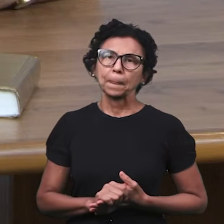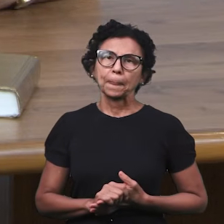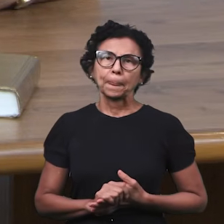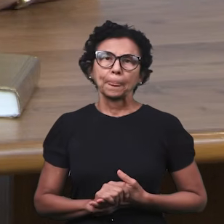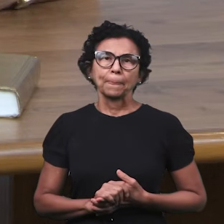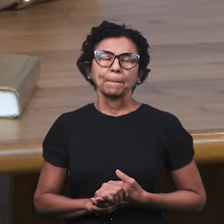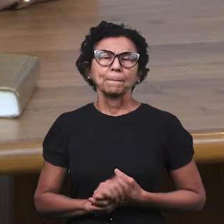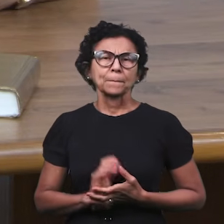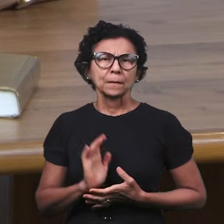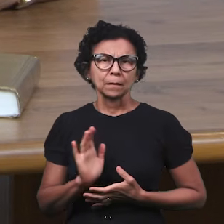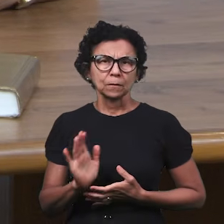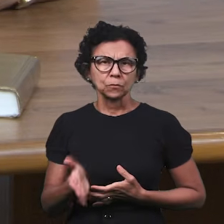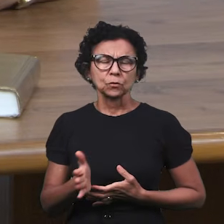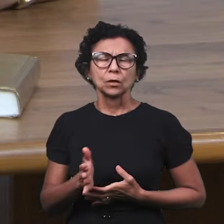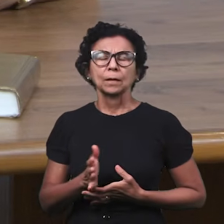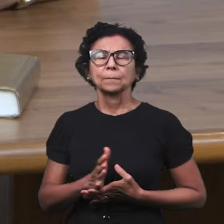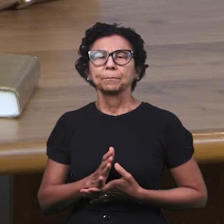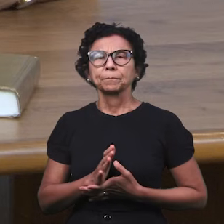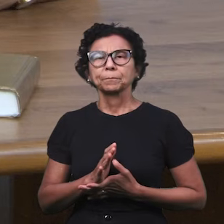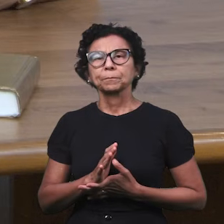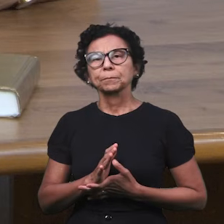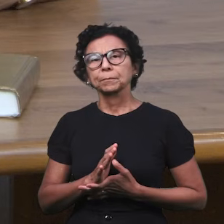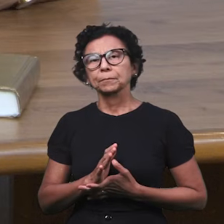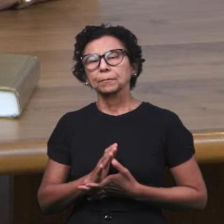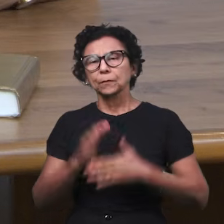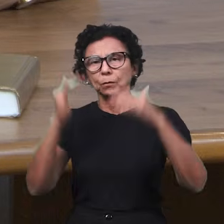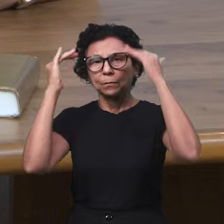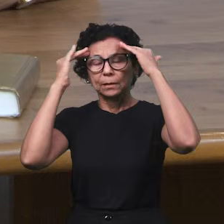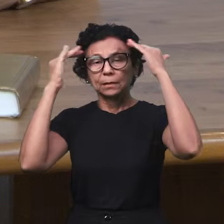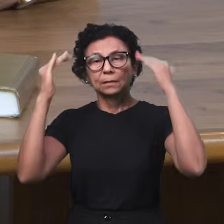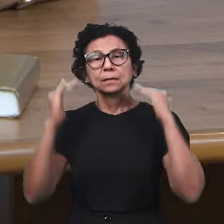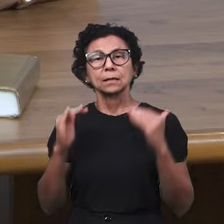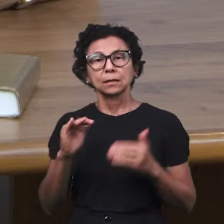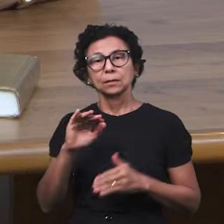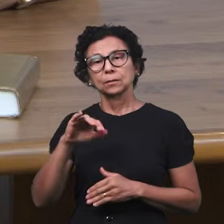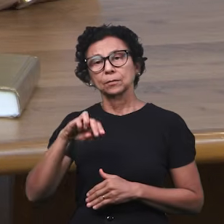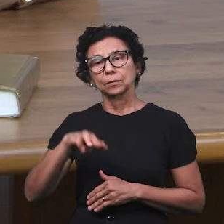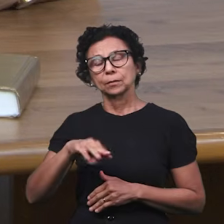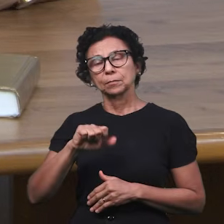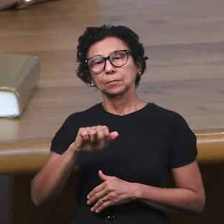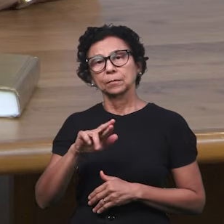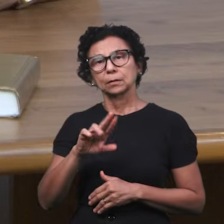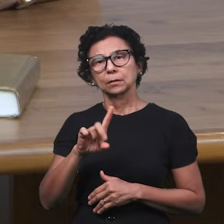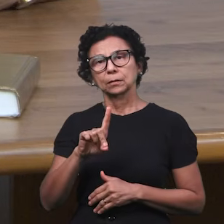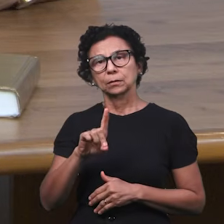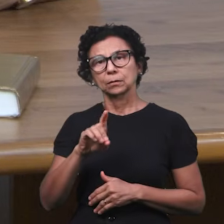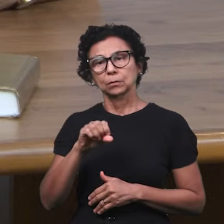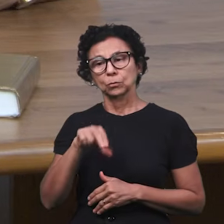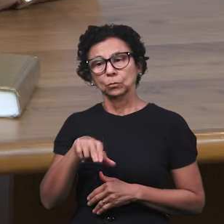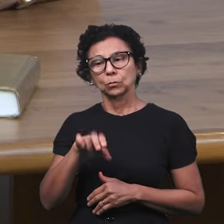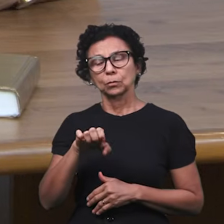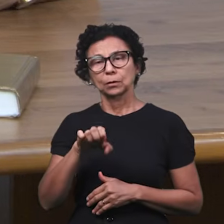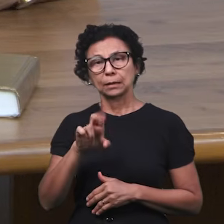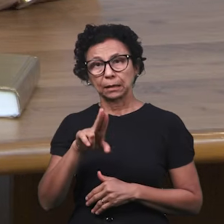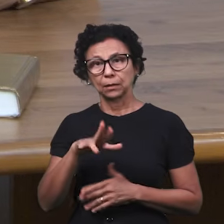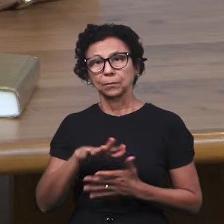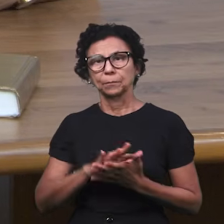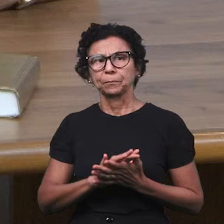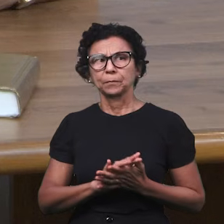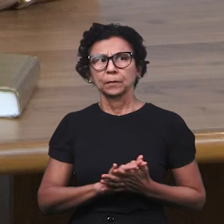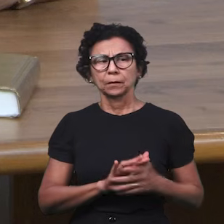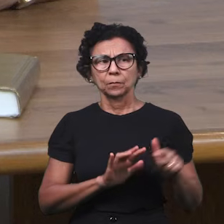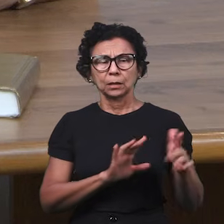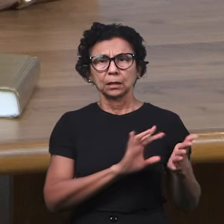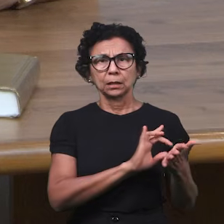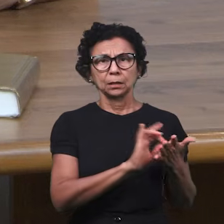Mardoqueu lhes tinha escrito. Porque Amã, filho de Amedata, o Agagita, inimigo de todos